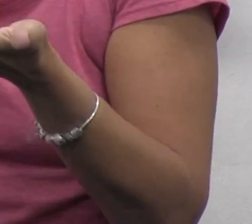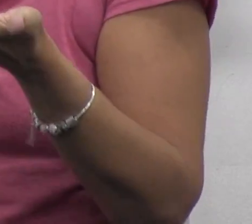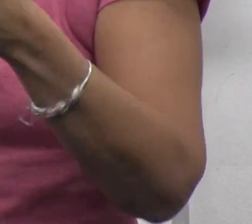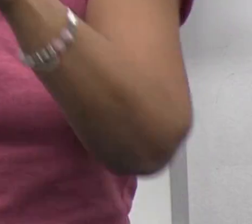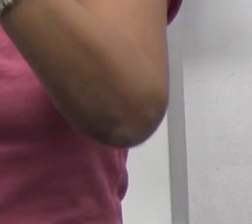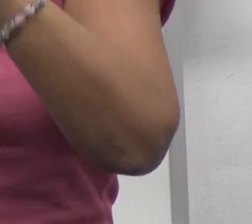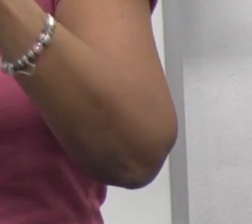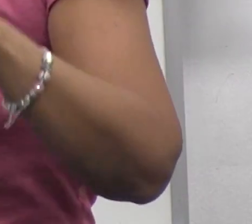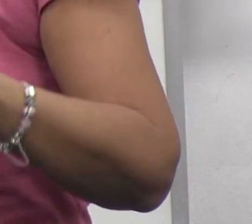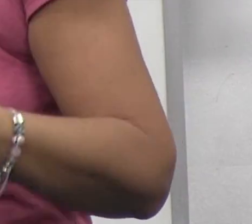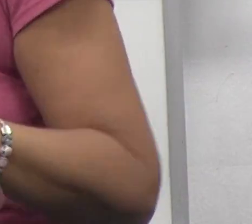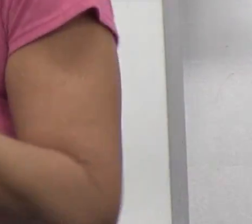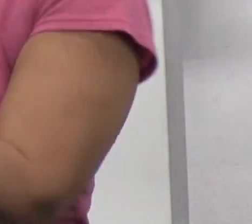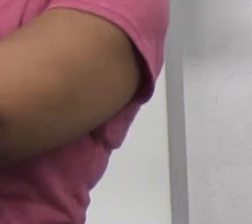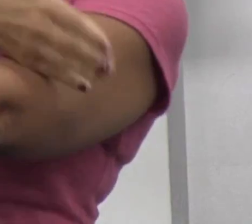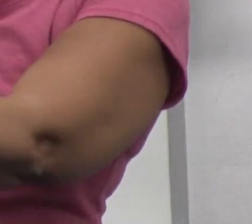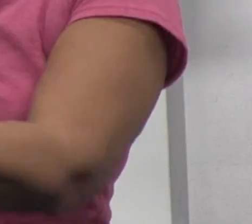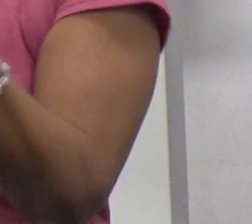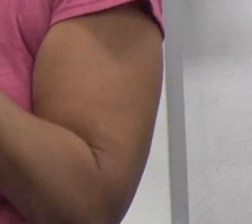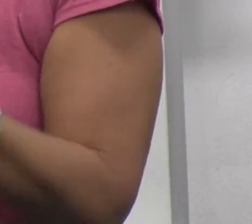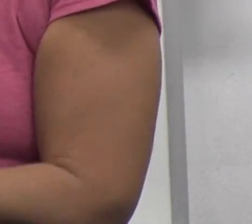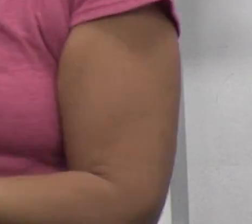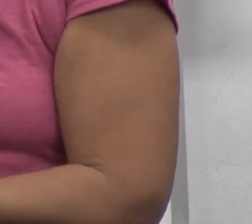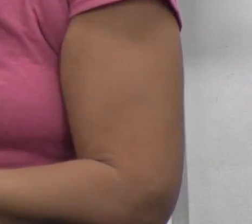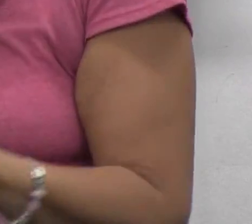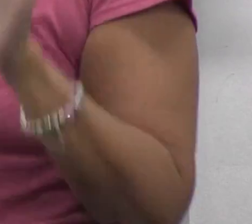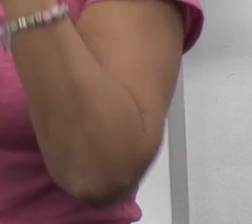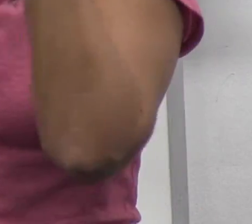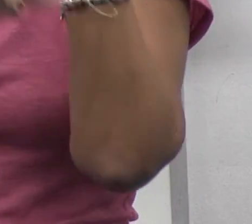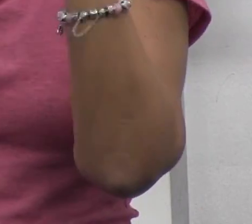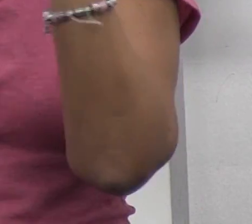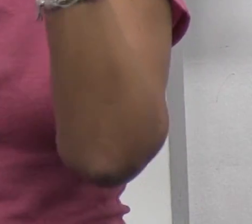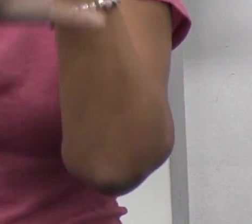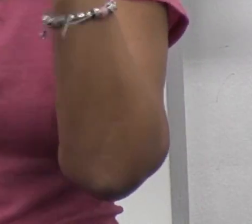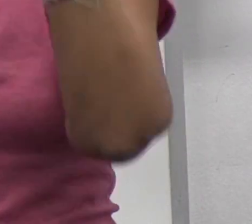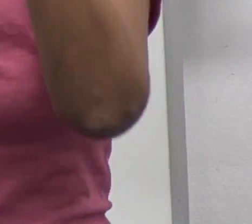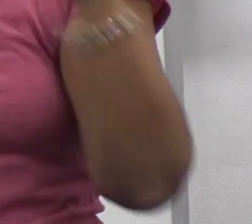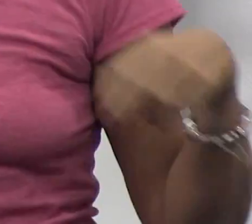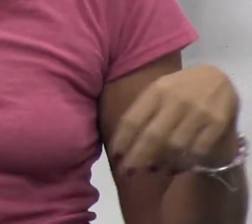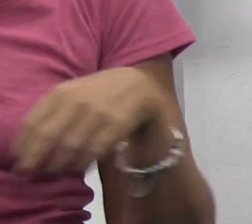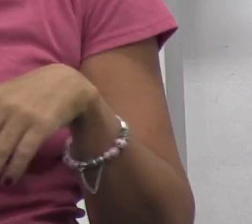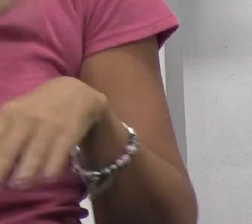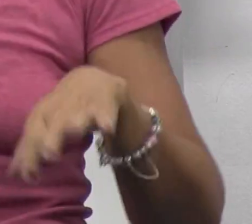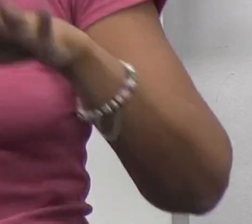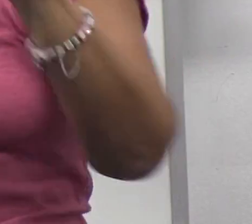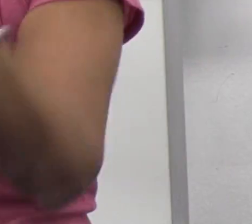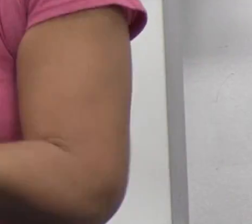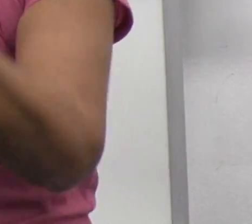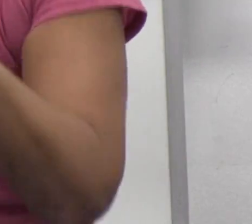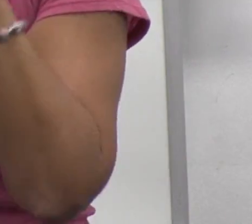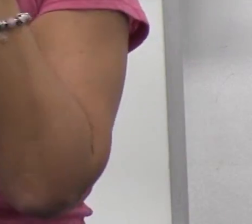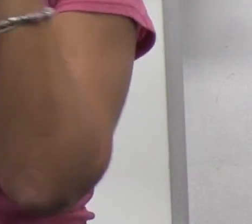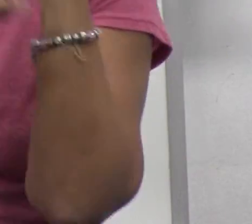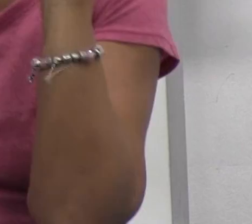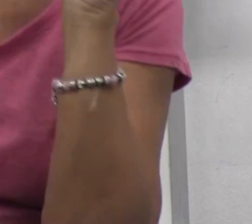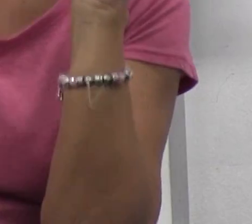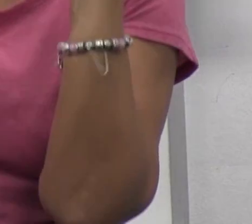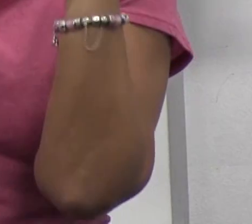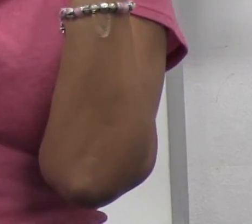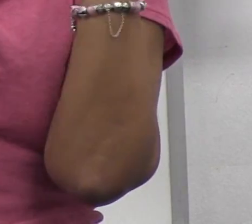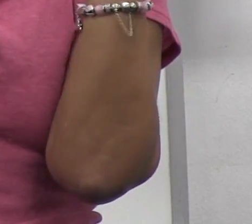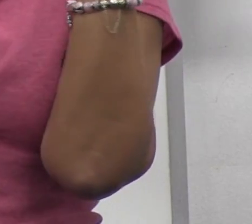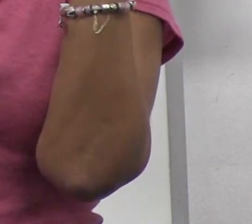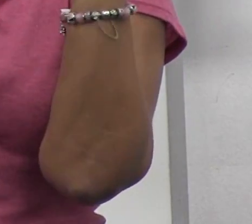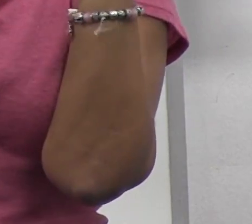meu foco é o vocabulário e a escrita para que ele possa... Mas que o professor tem um preparo